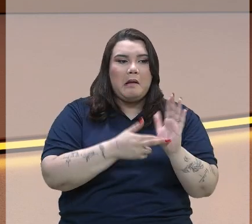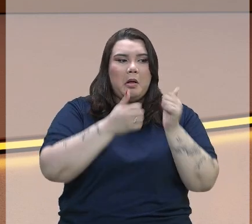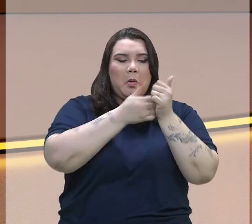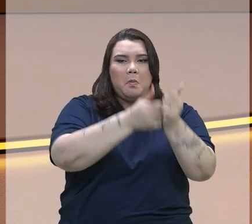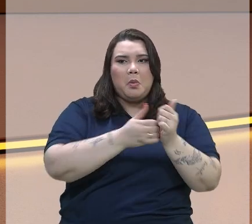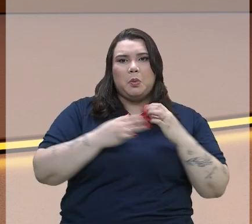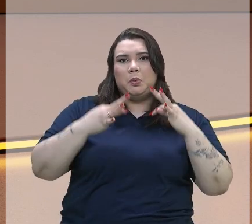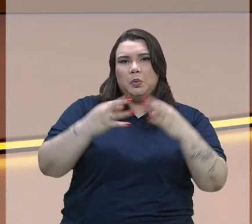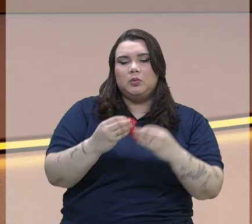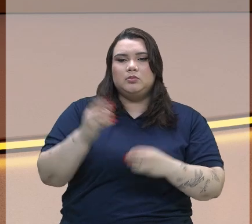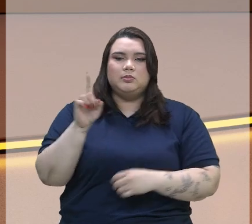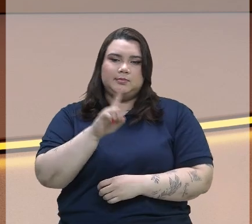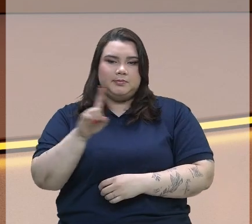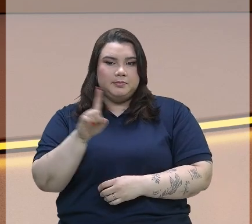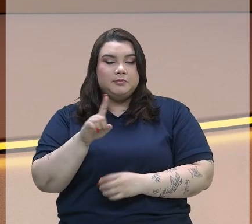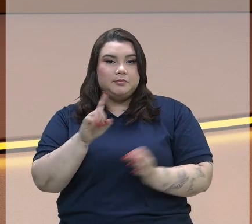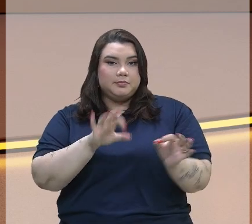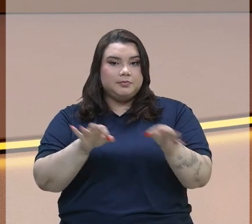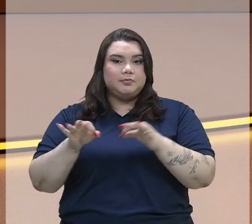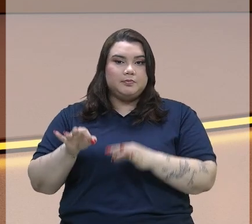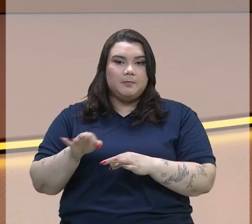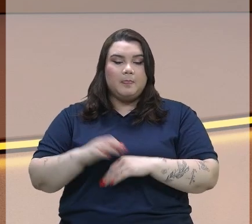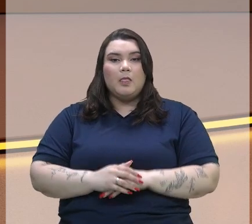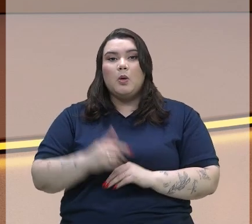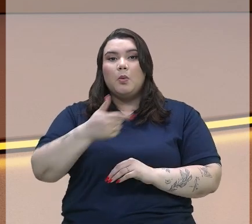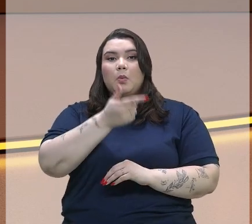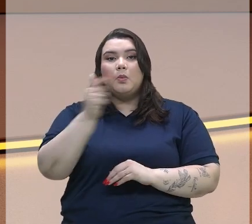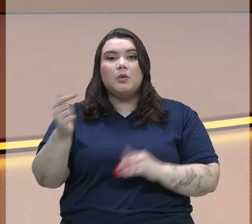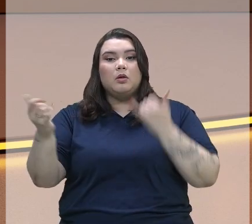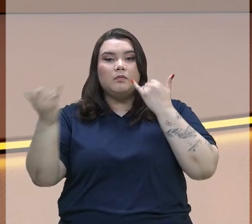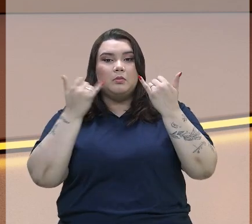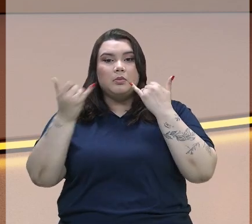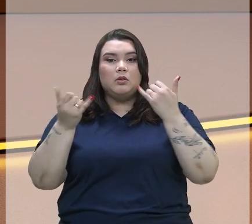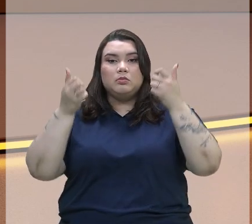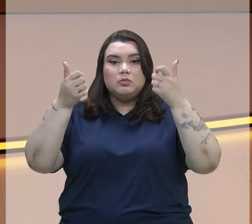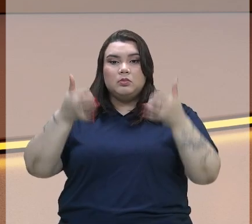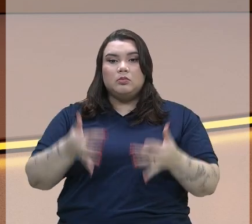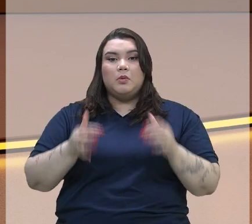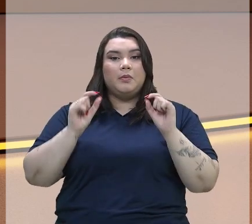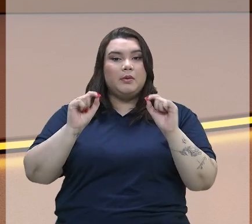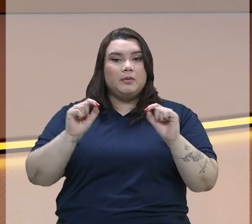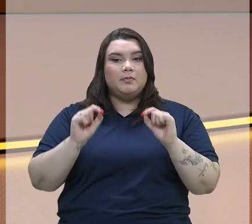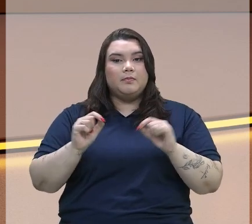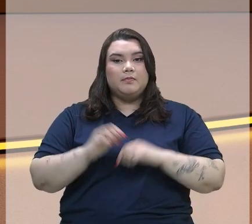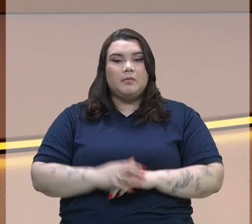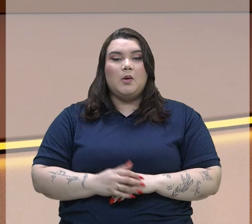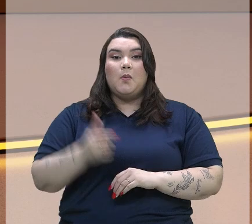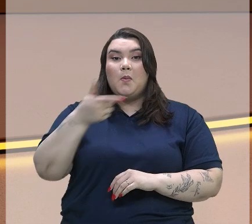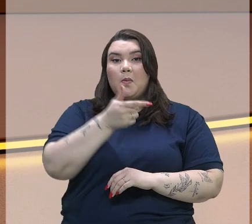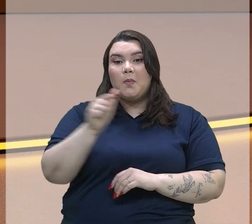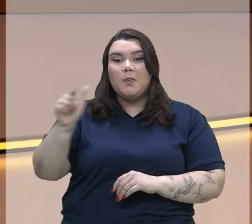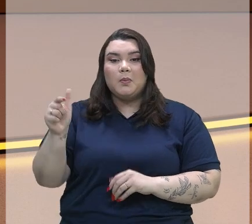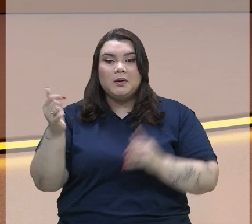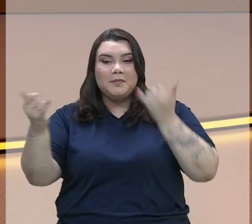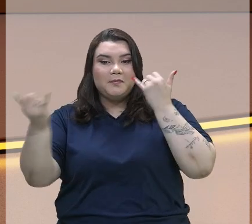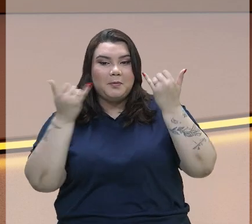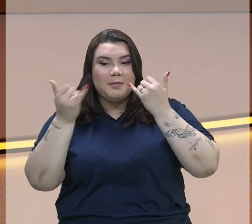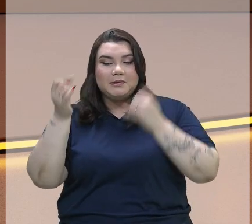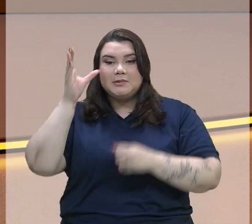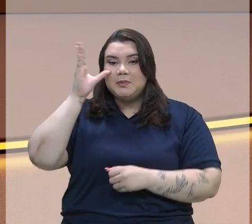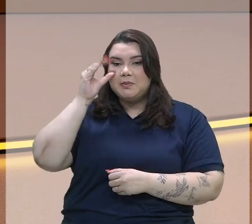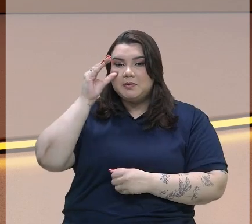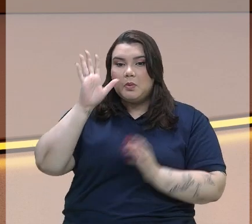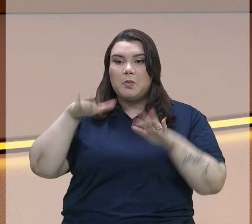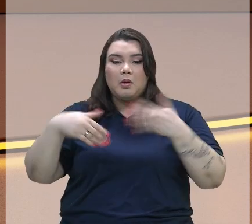camadas aqui organizadinhas, tá? Outra coisa que eu gostaria de falar aqui para vocês nesse momento é mais uma curiosidade, né? Quanto